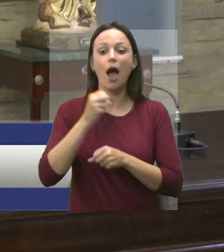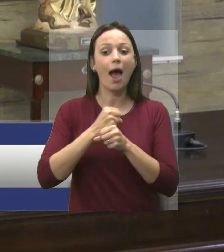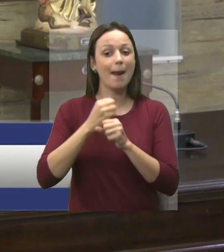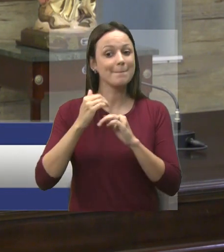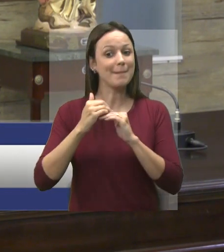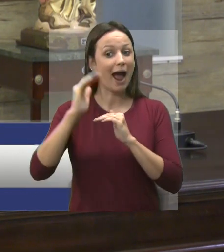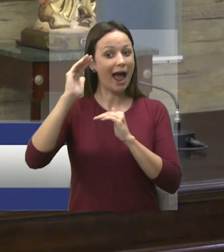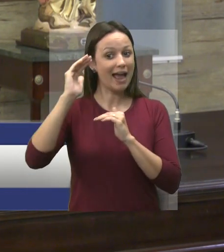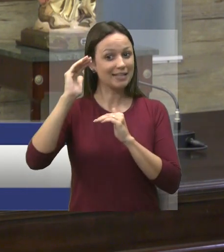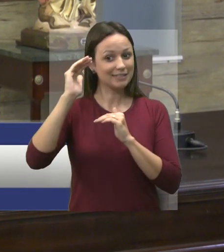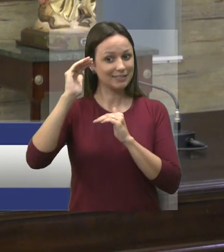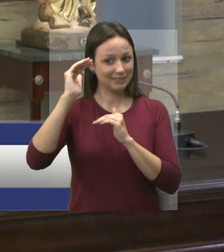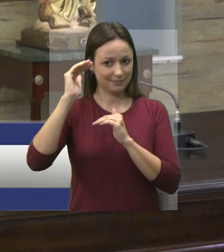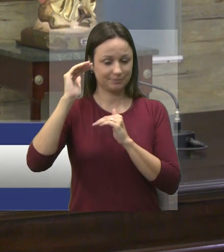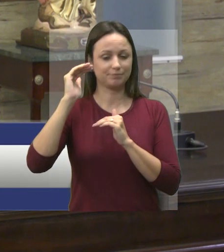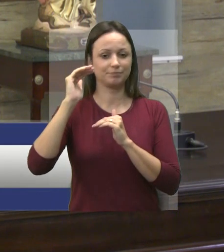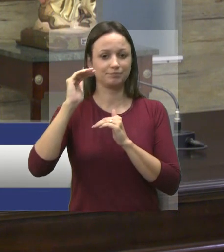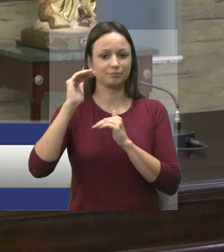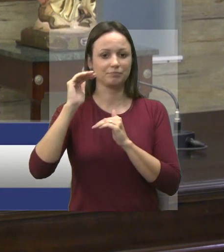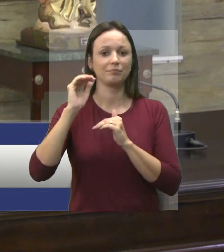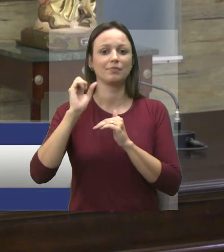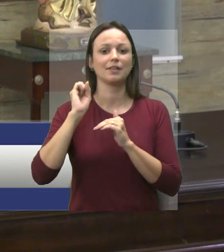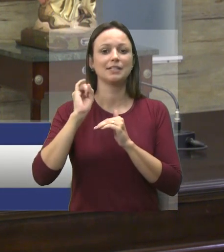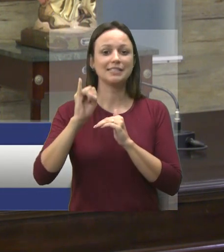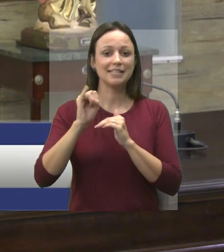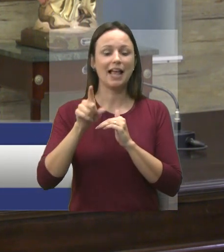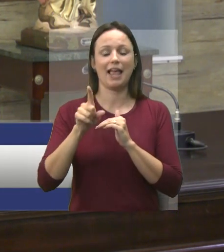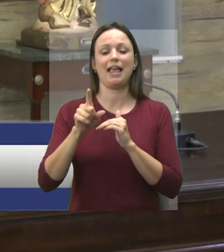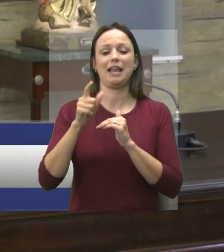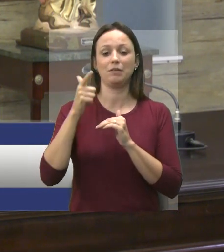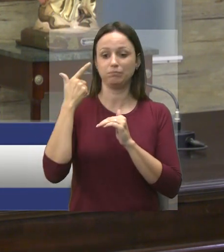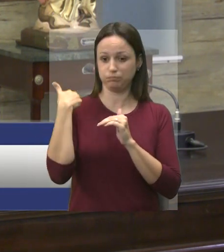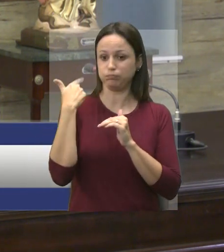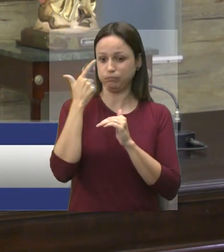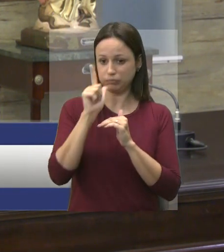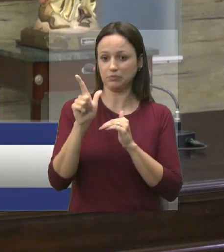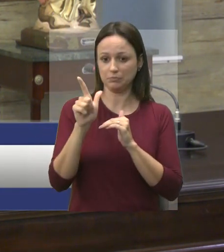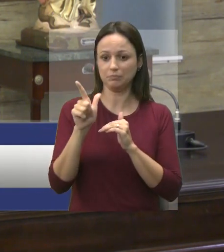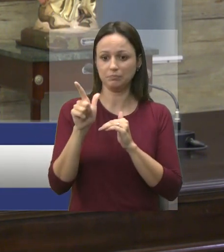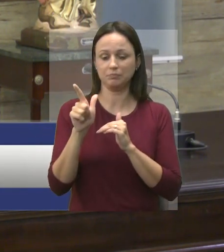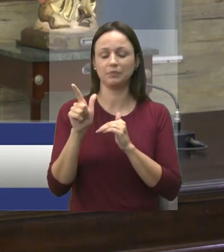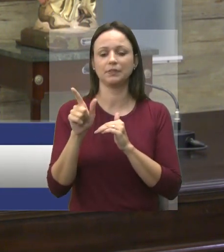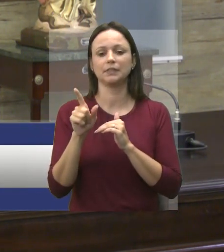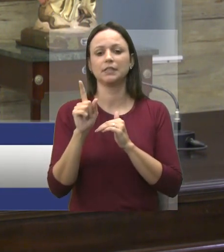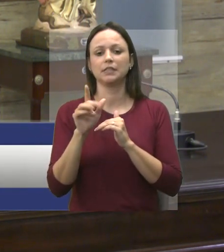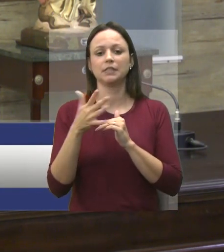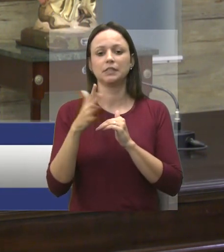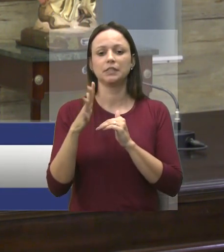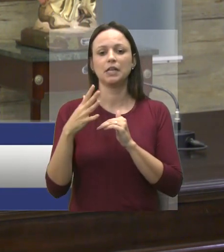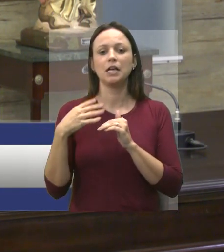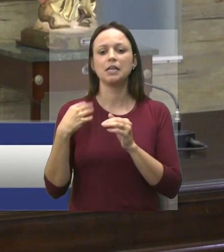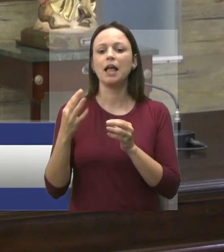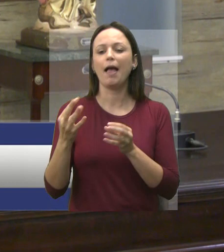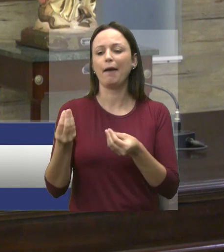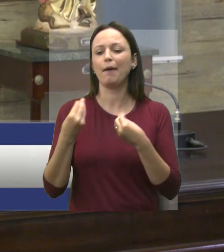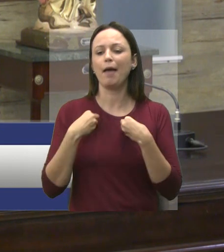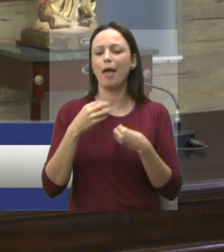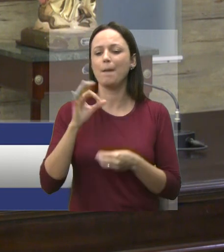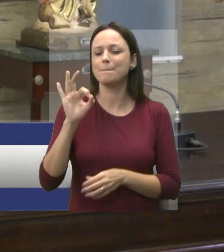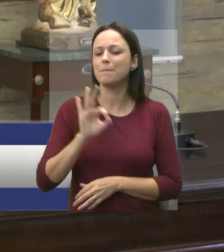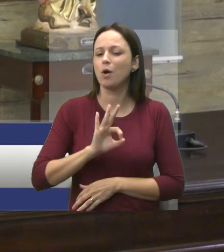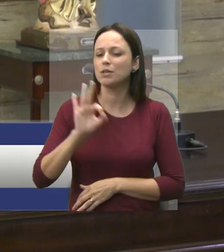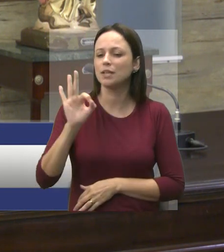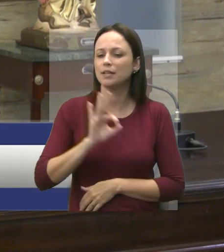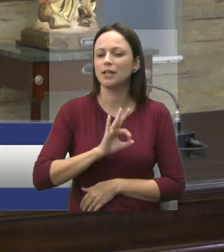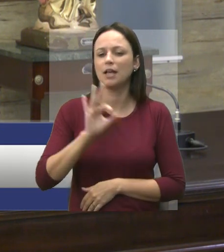eu previa, se ela fosse concedida, eu iria receber uma porcentagem